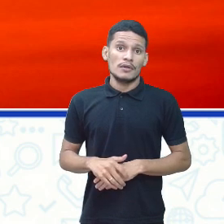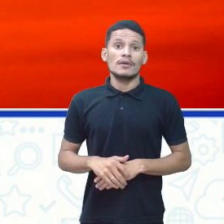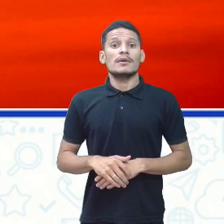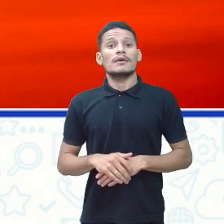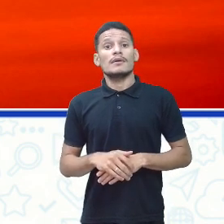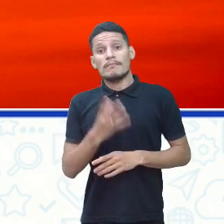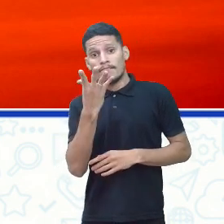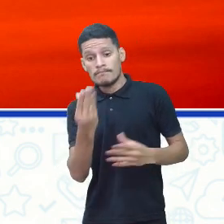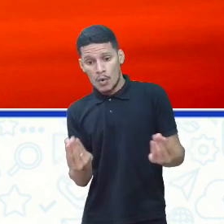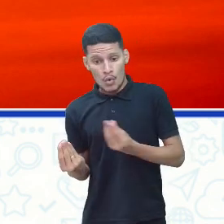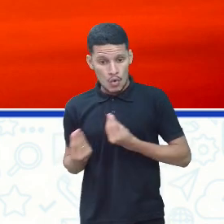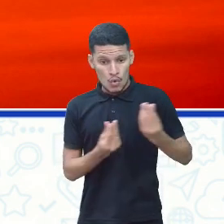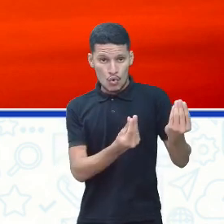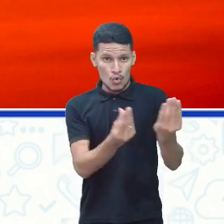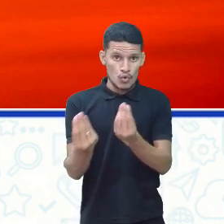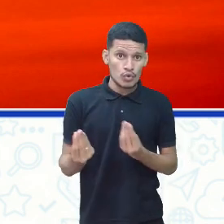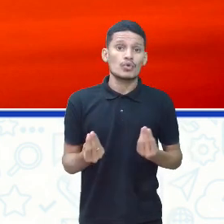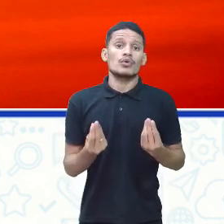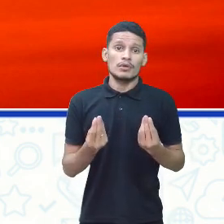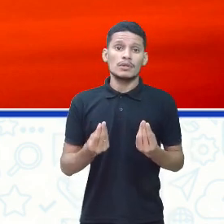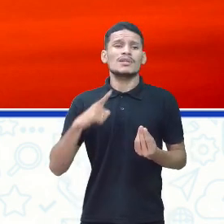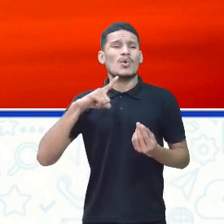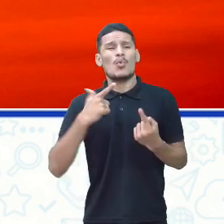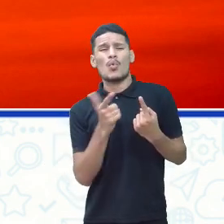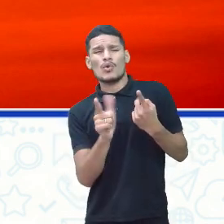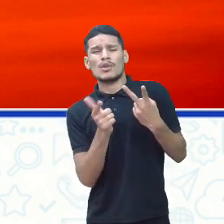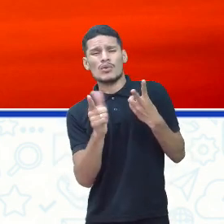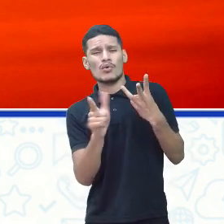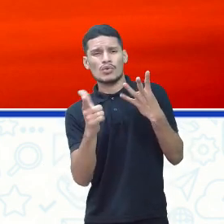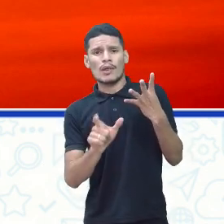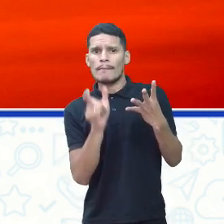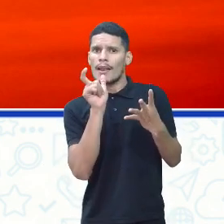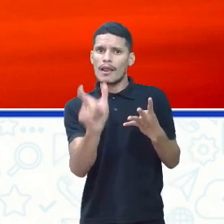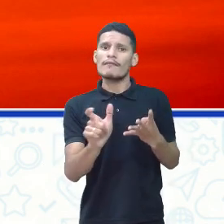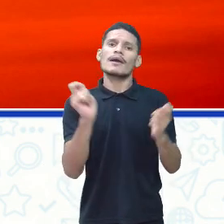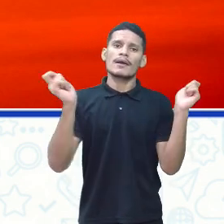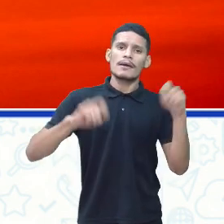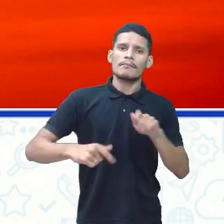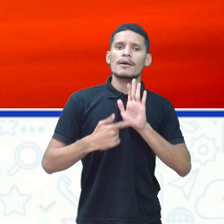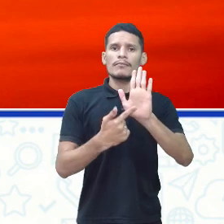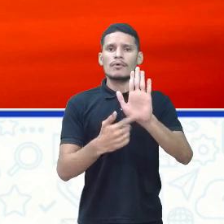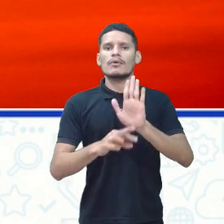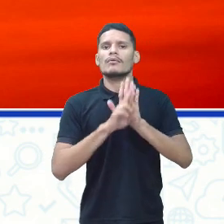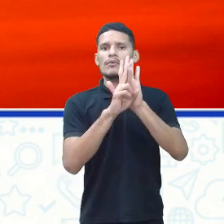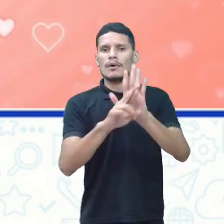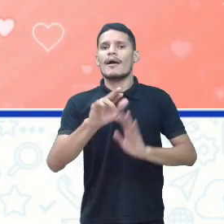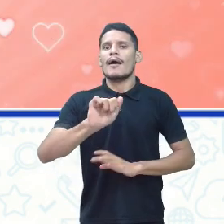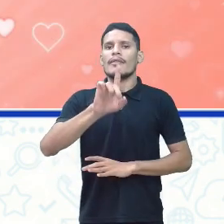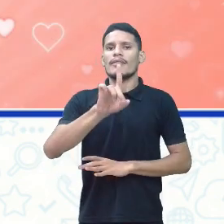bastante, muito e tantas outras palavras que representam o advérbio, tá?